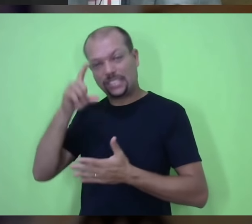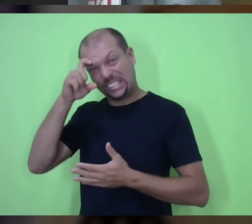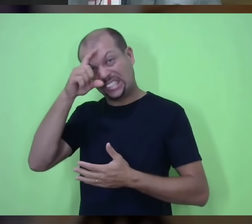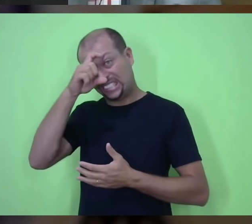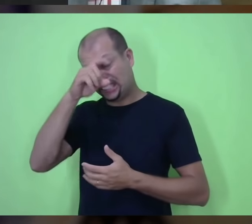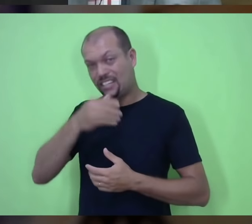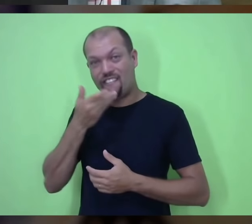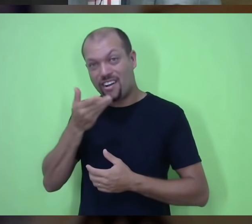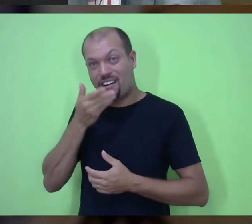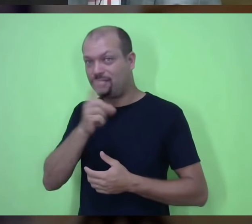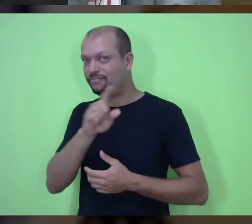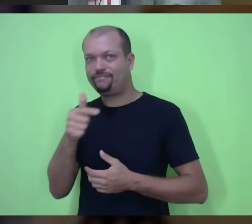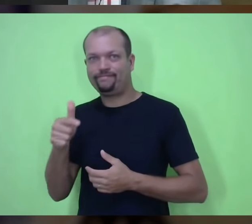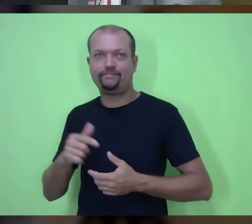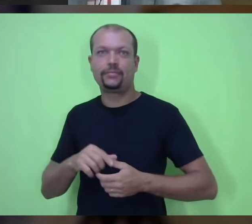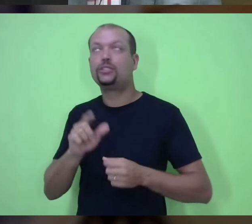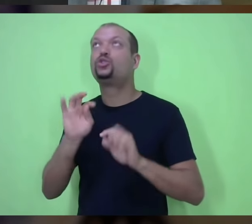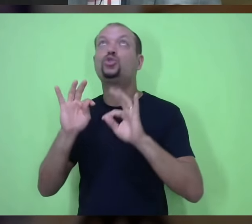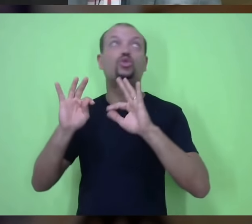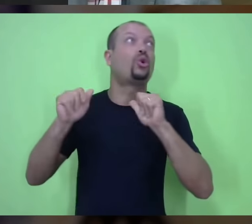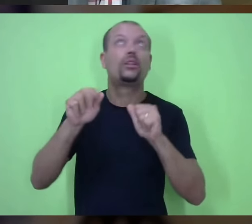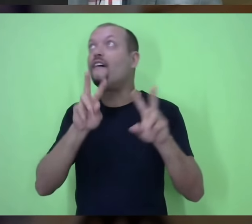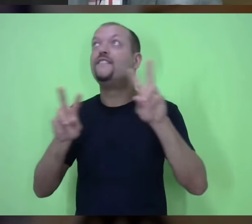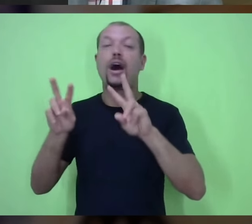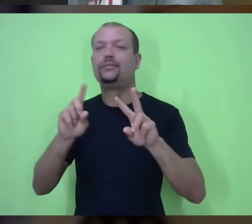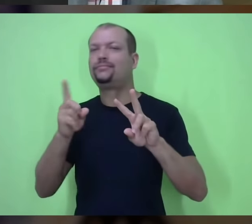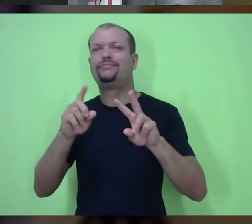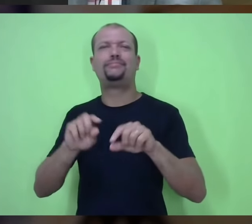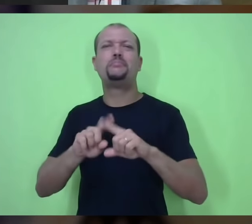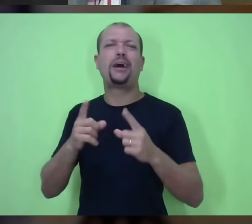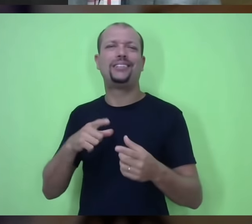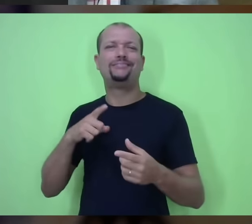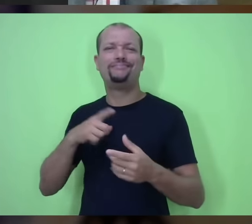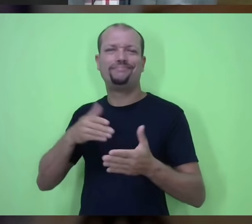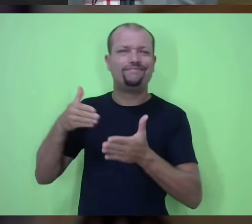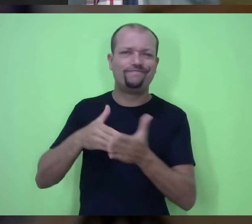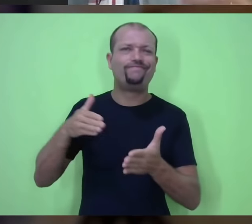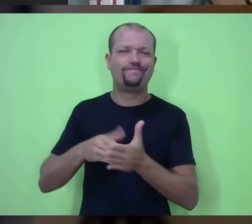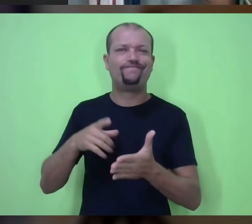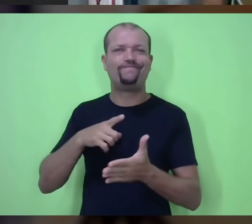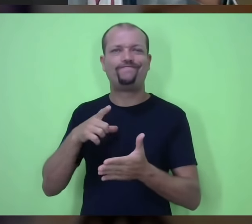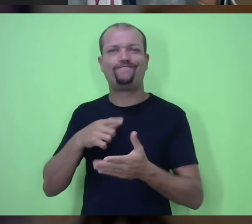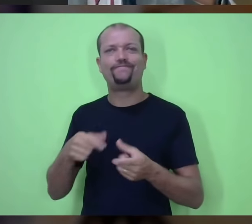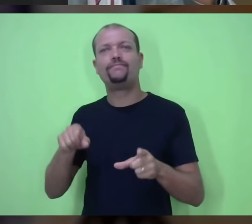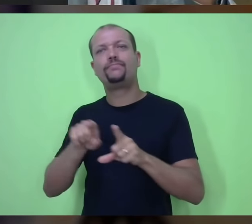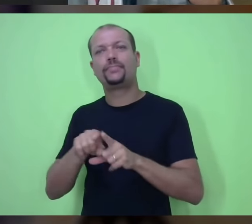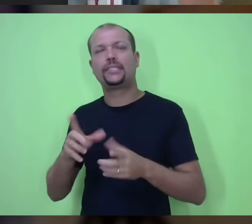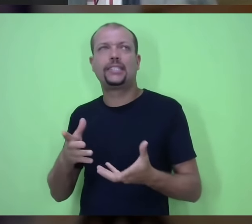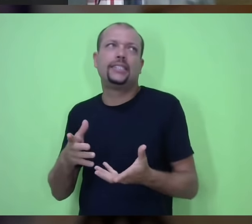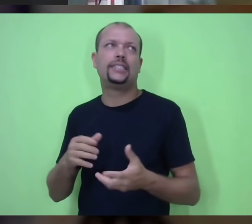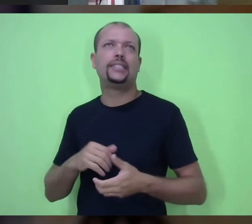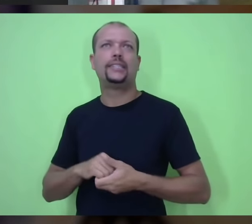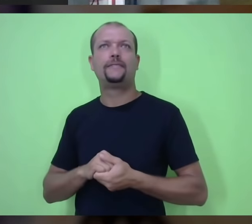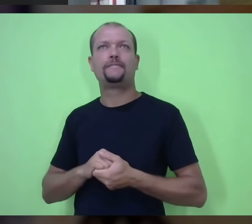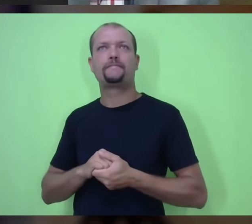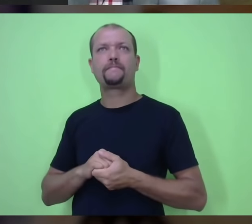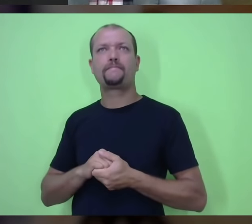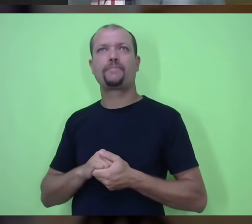é uma perda total de visão, mas sem lente tem muitas limitações e, sem dúvida